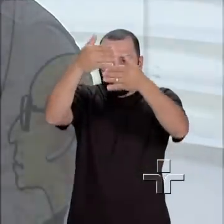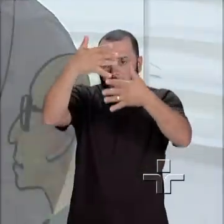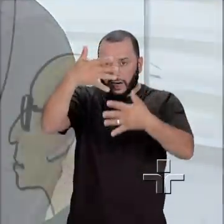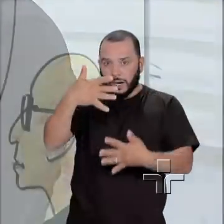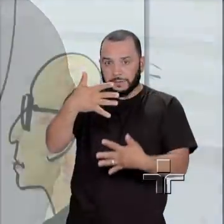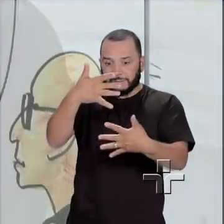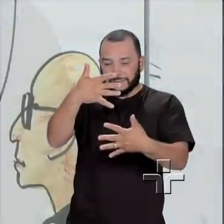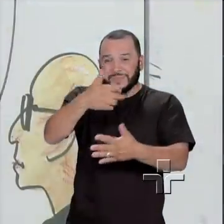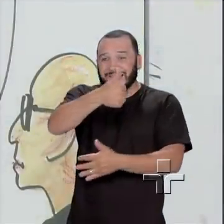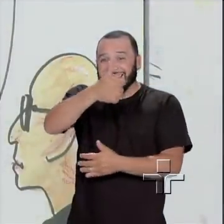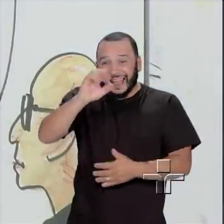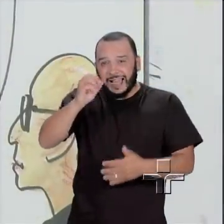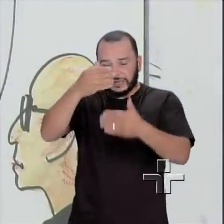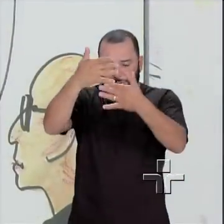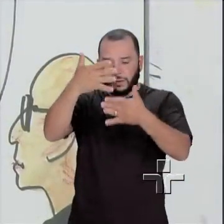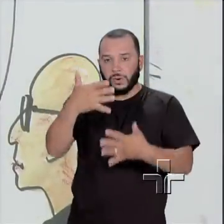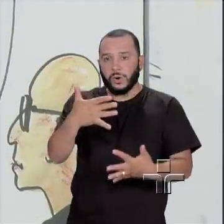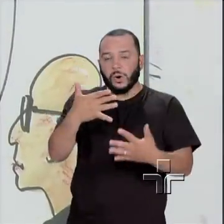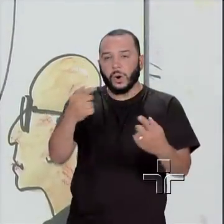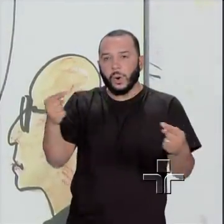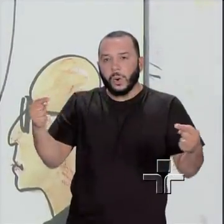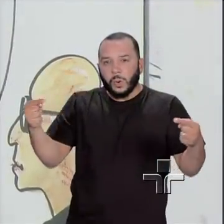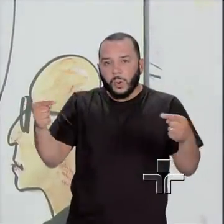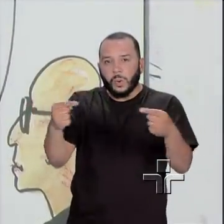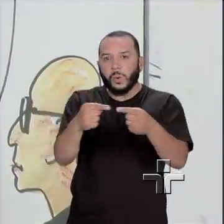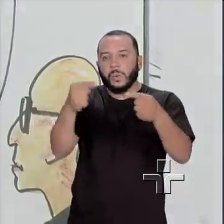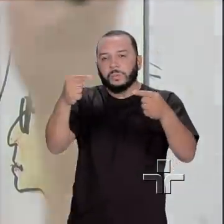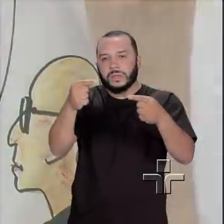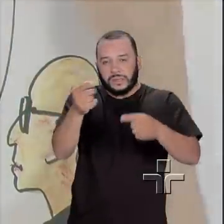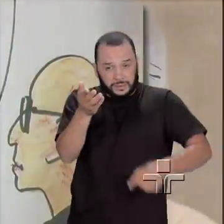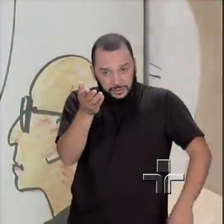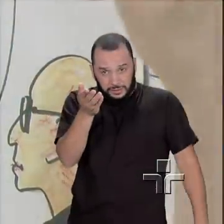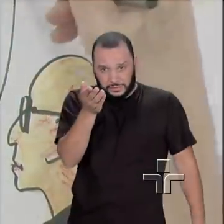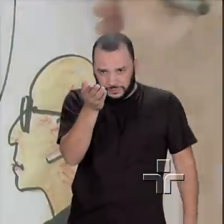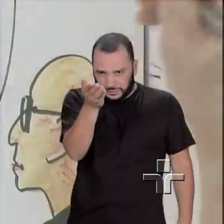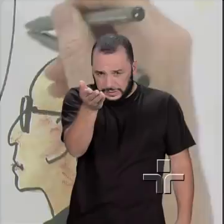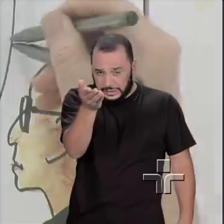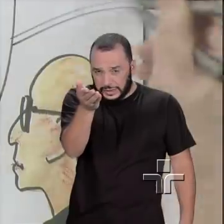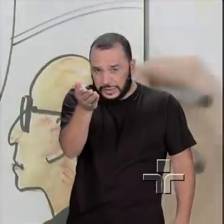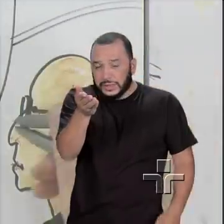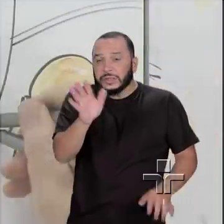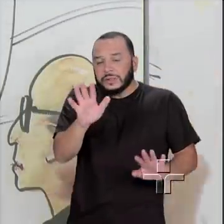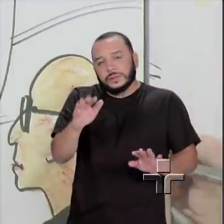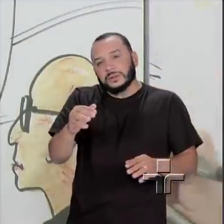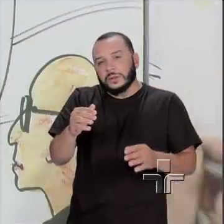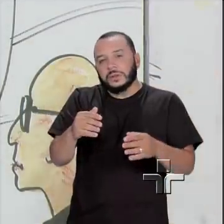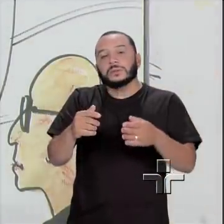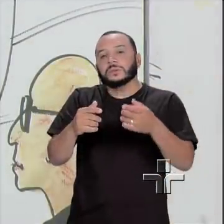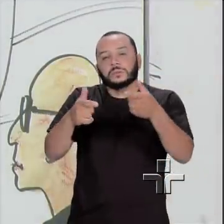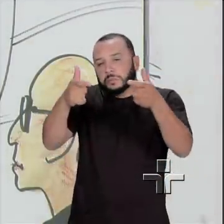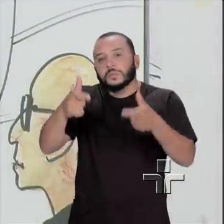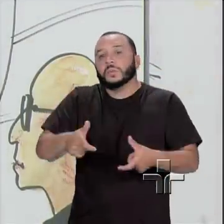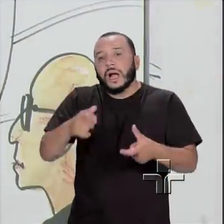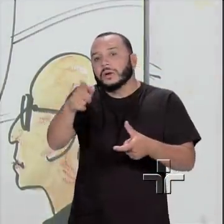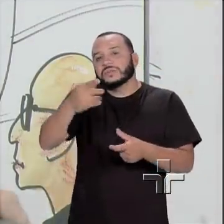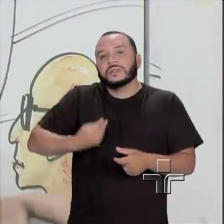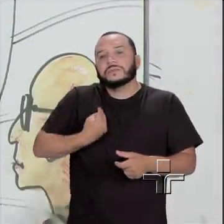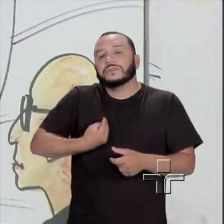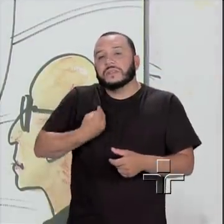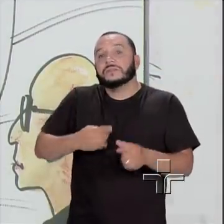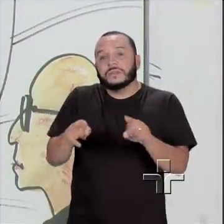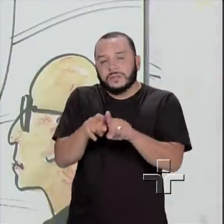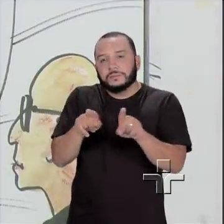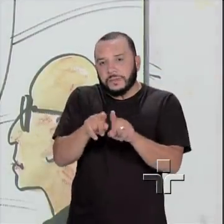interessam, atendem aos requisitos de posicionamento desse algoritmo de busca. E aí a gente